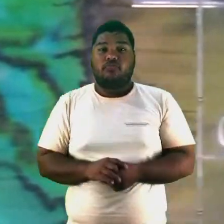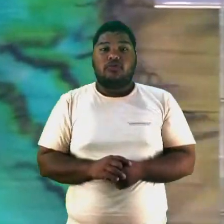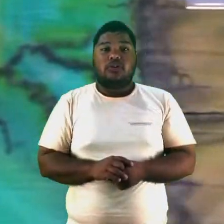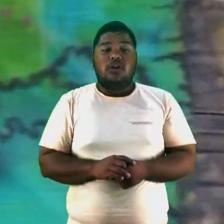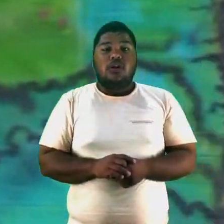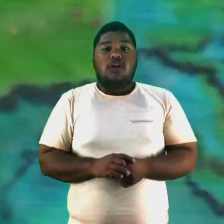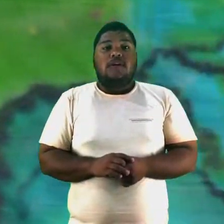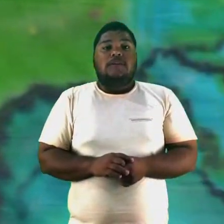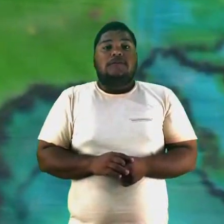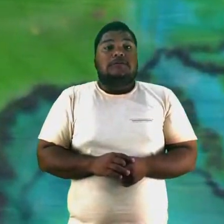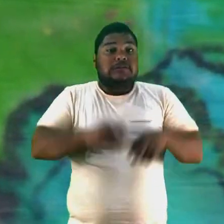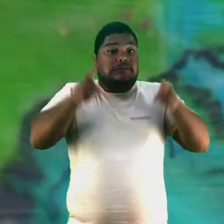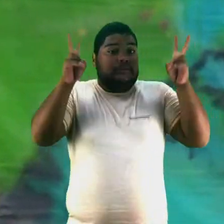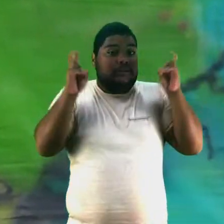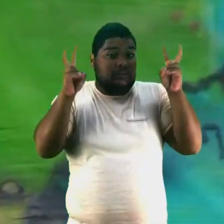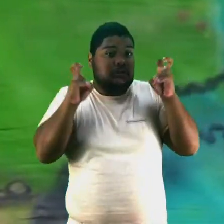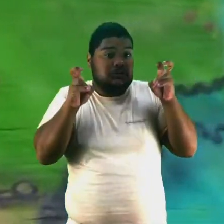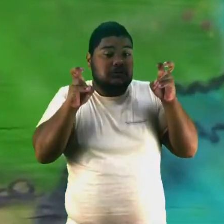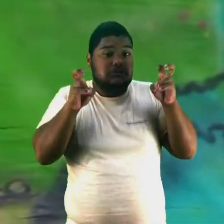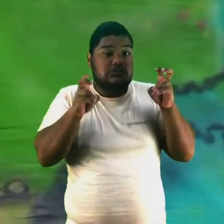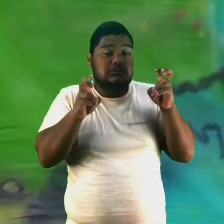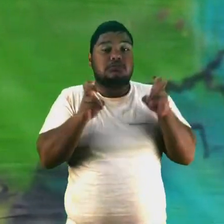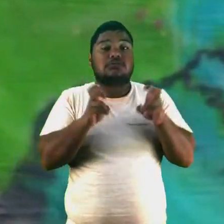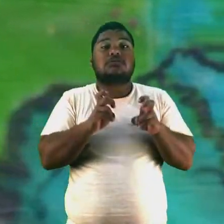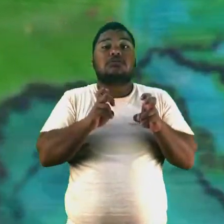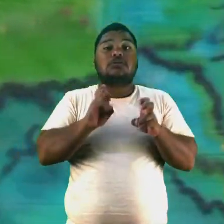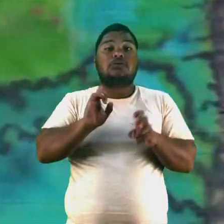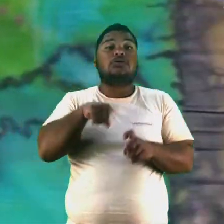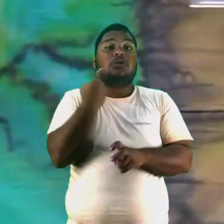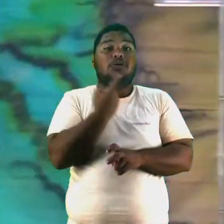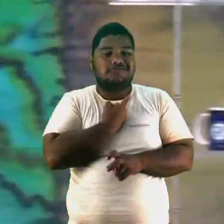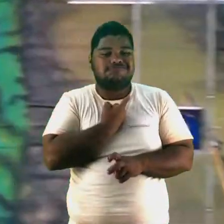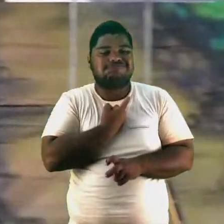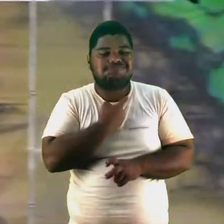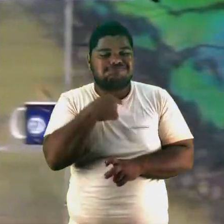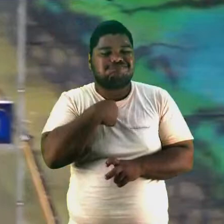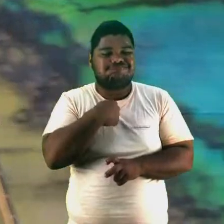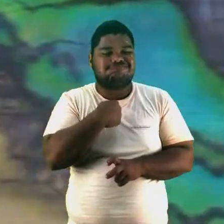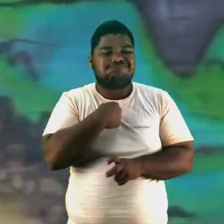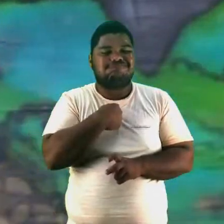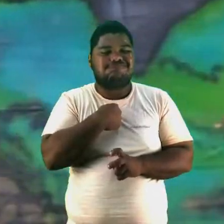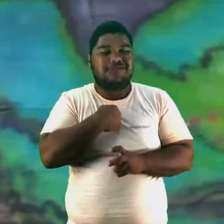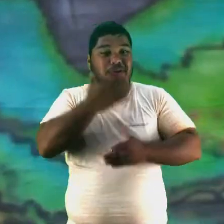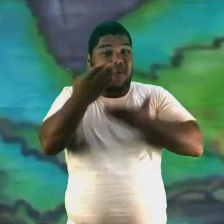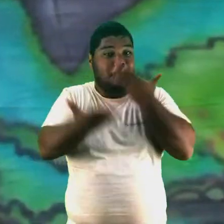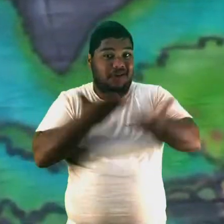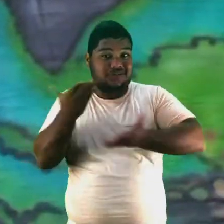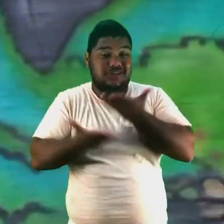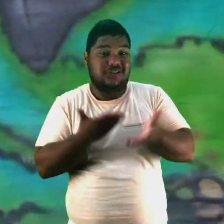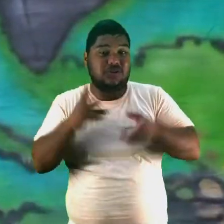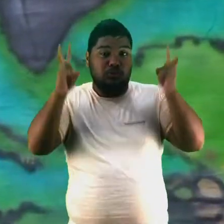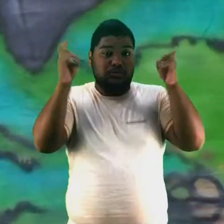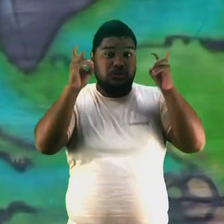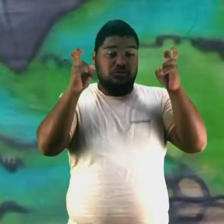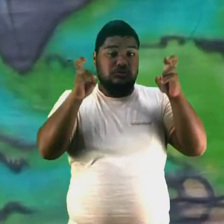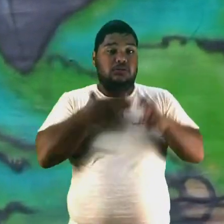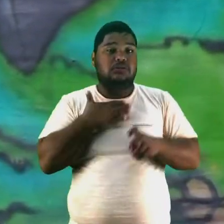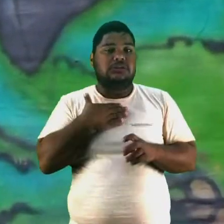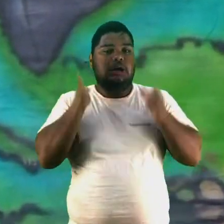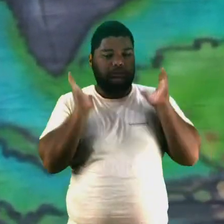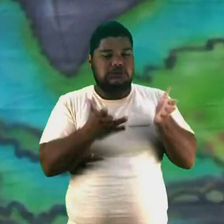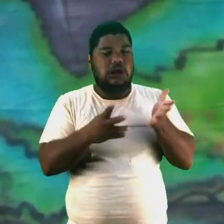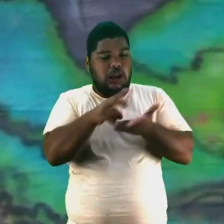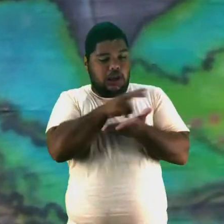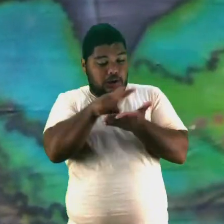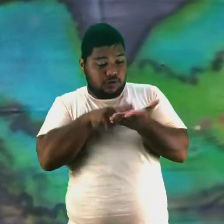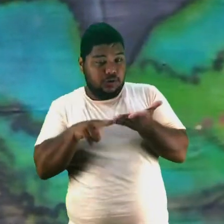nesse aspecto que ele está passando, que eu quero compartilhar com você um trecho que eu já li em outros momentos, já compartilhei